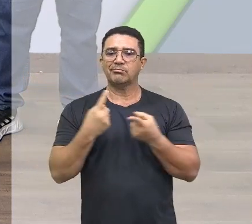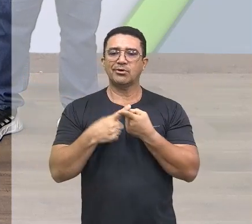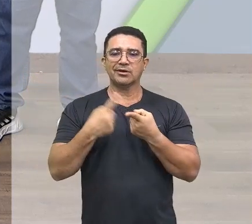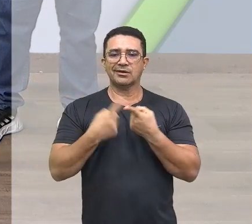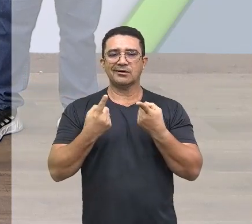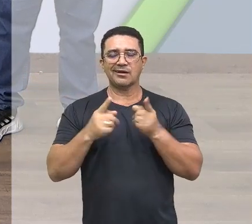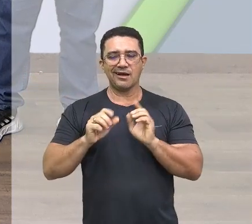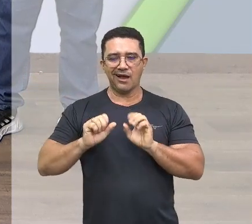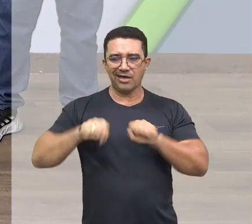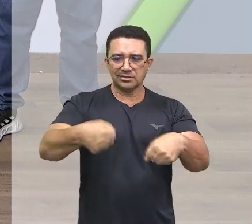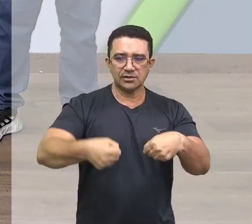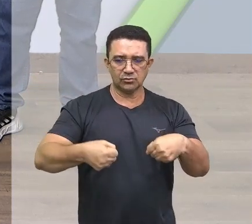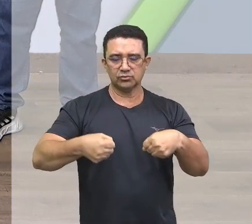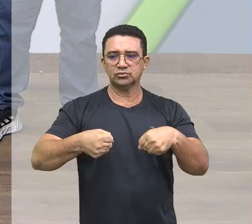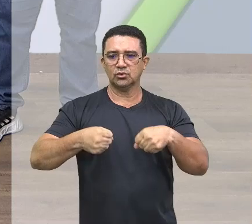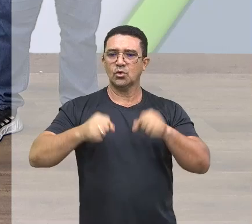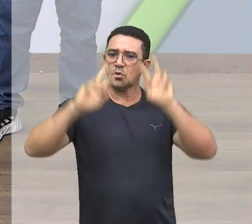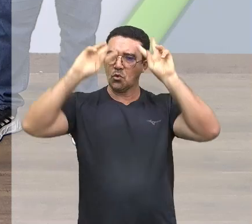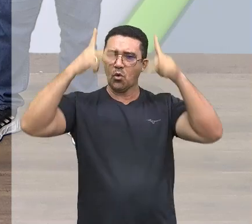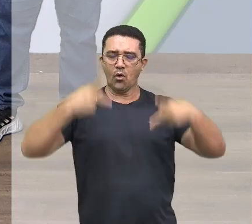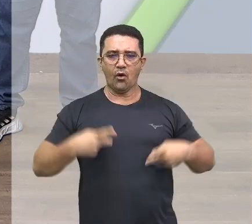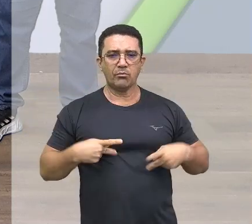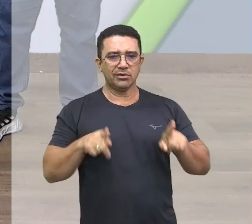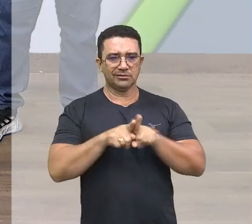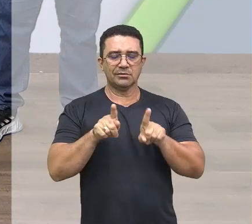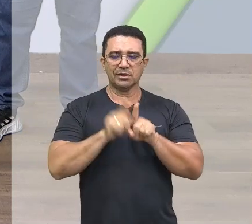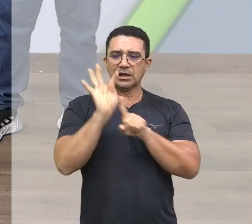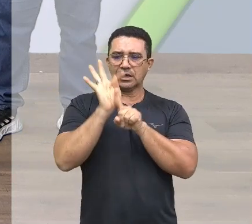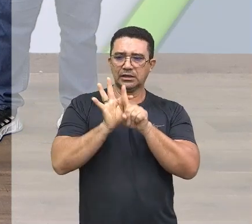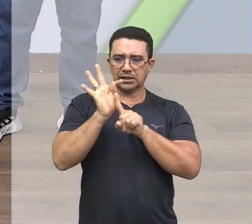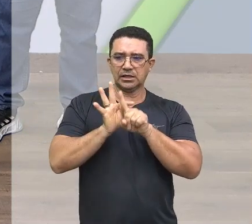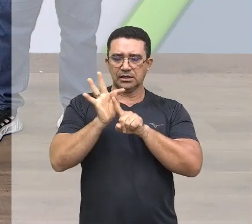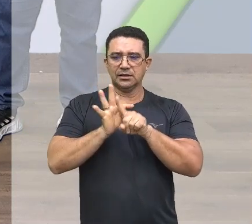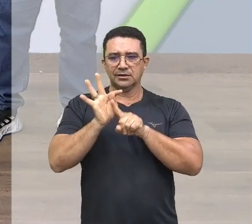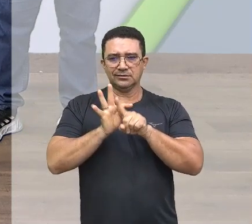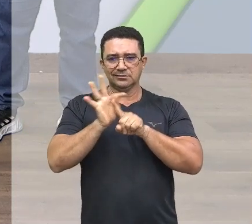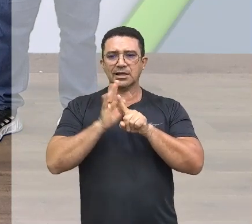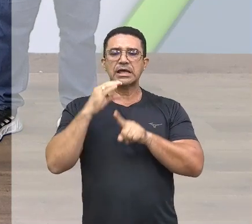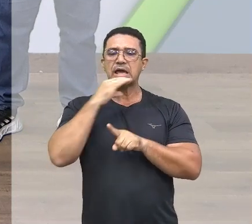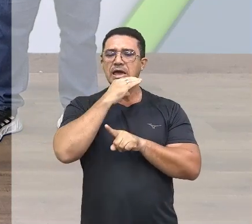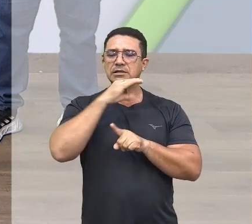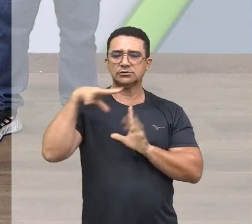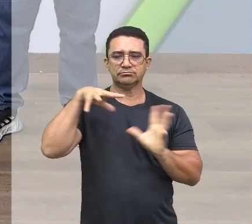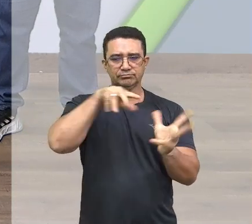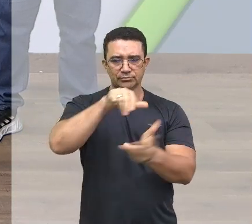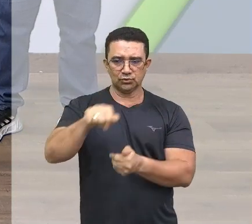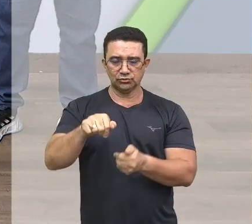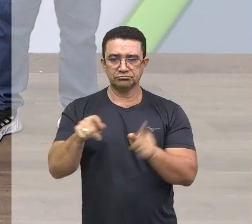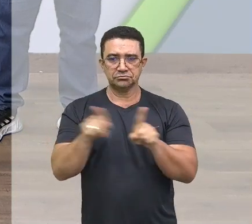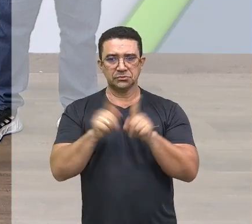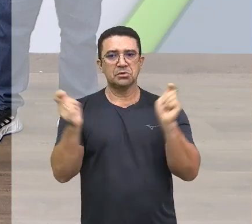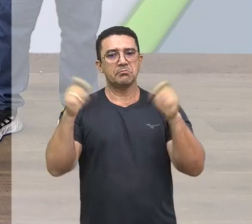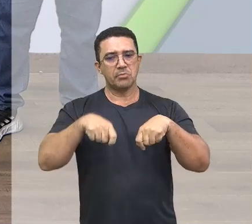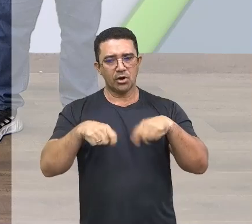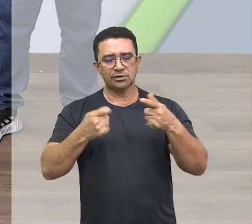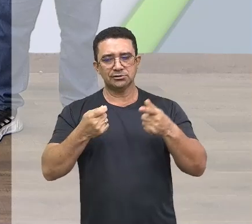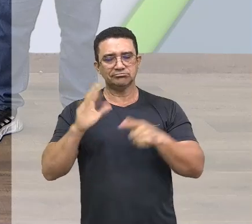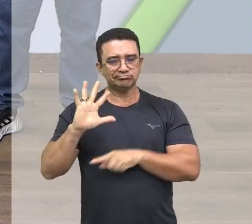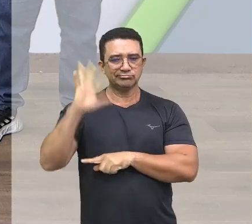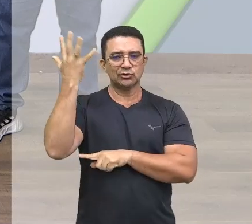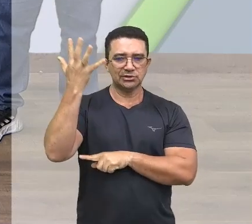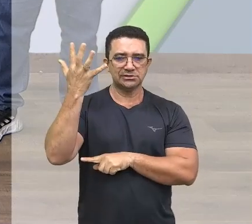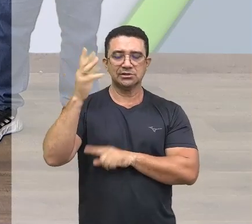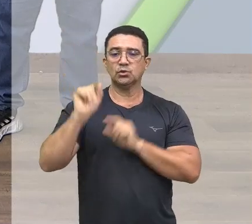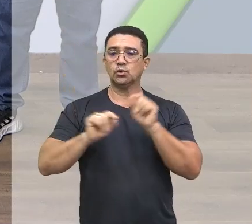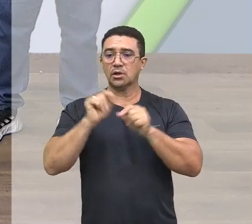do homem diretamente, mas indiretamente, através do aquecimento global. Então veja que isso também pode causar um problema